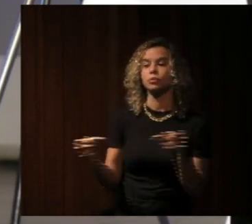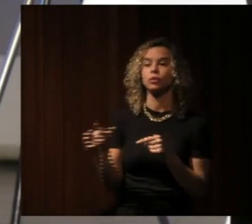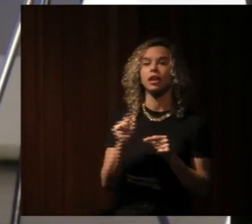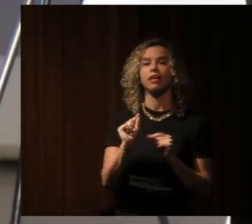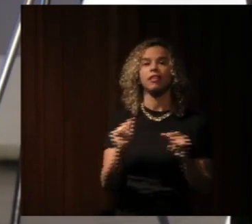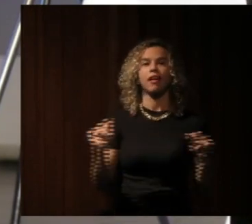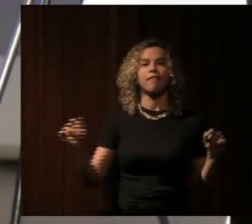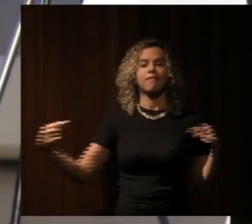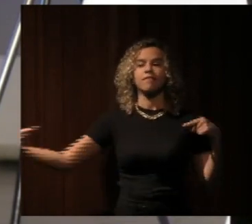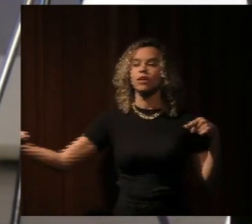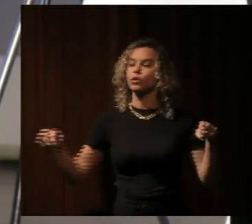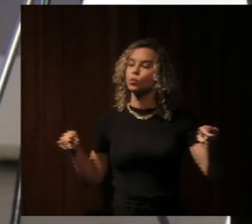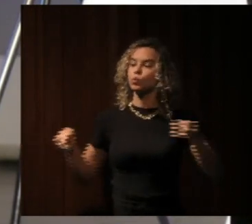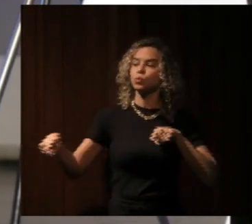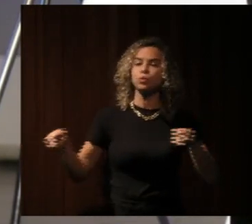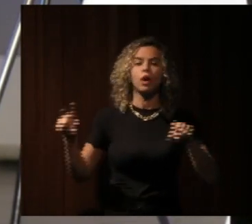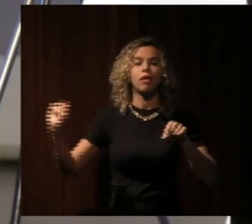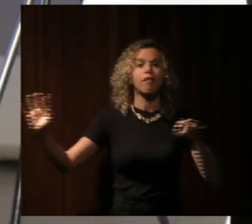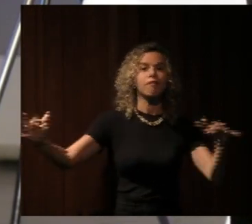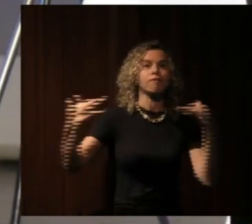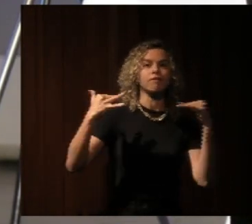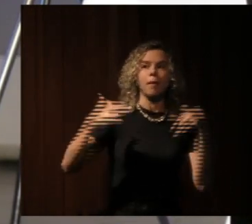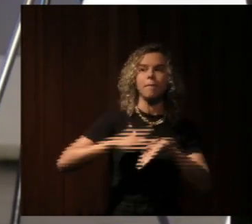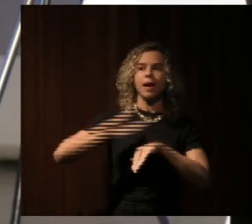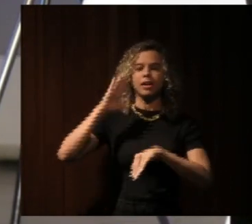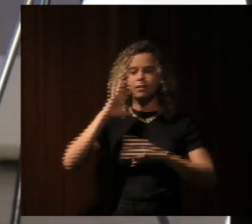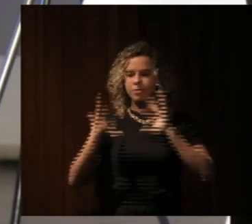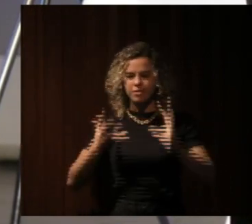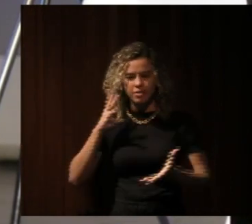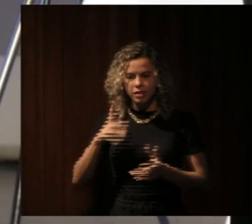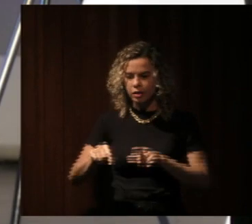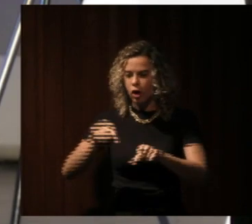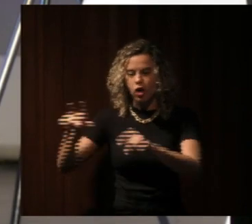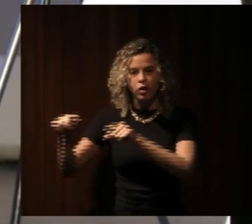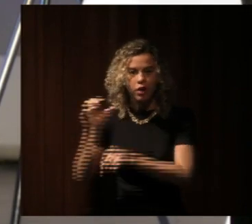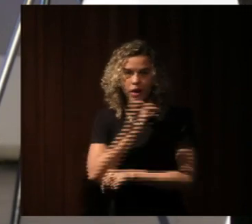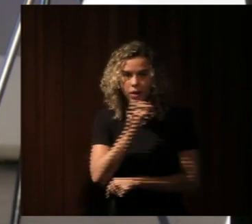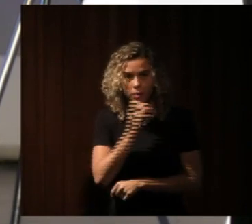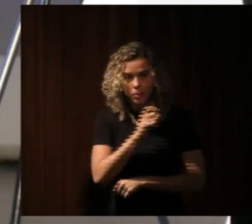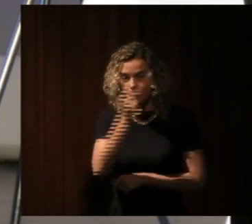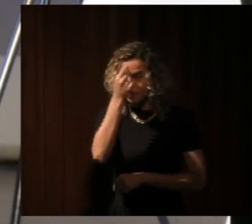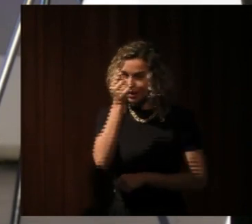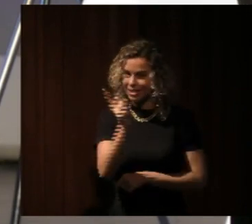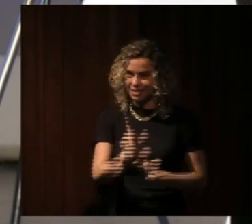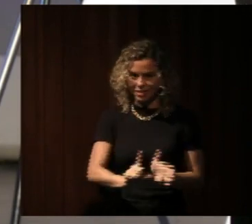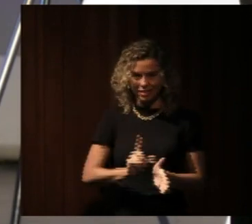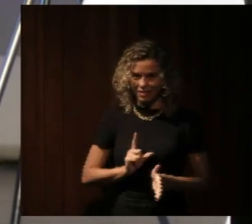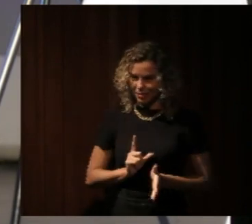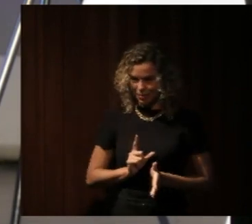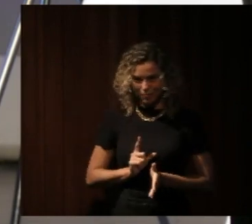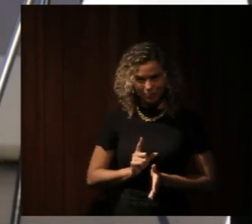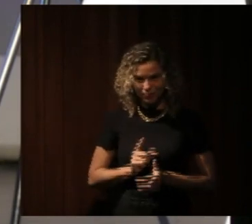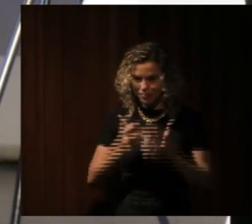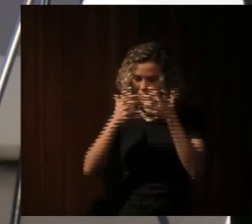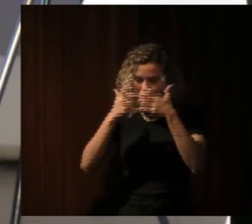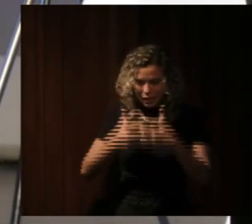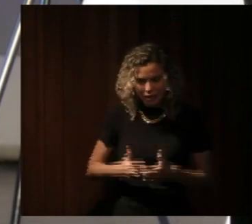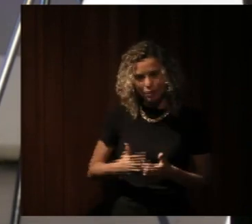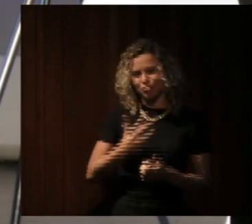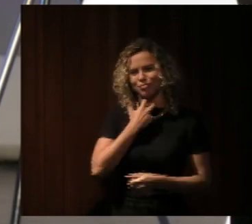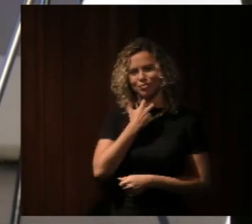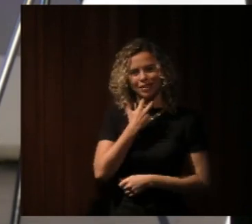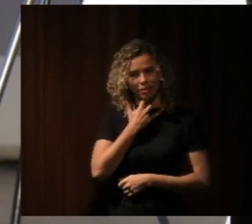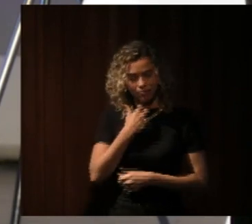Audiência hoje que nos leva também a tomar decisões muito precipitadas e nem sempre nem sempre a gente consegue refletir o